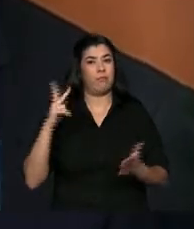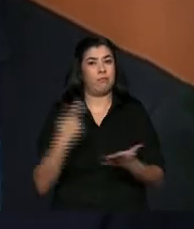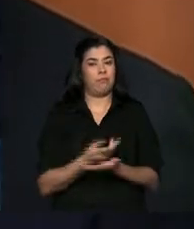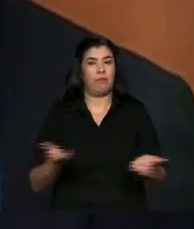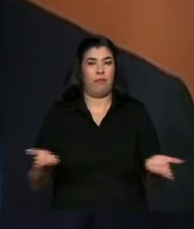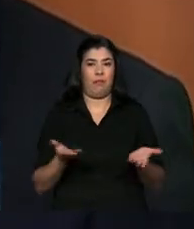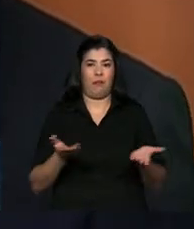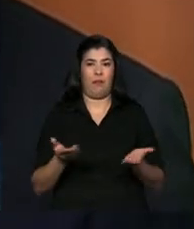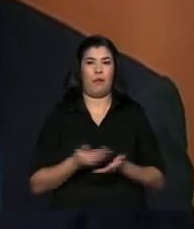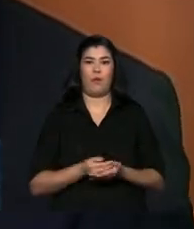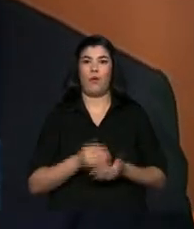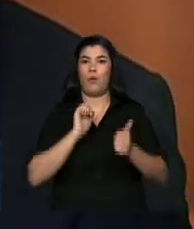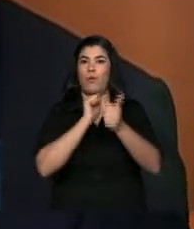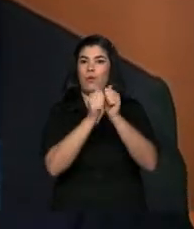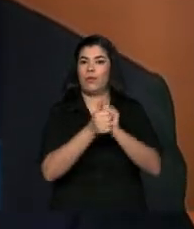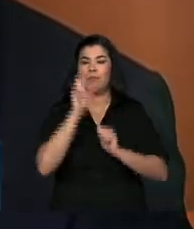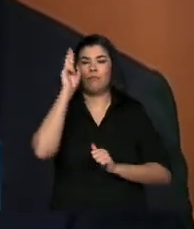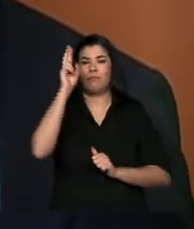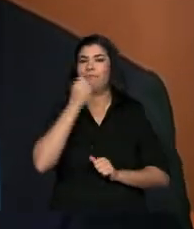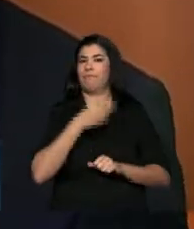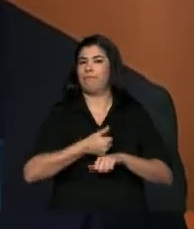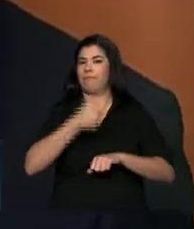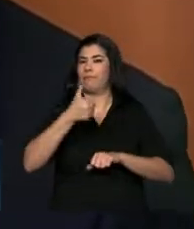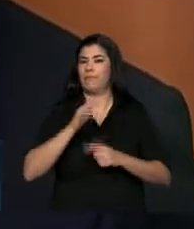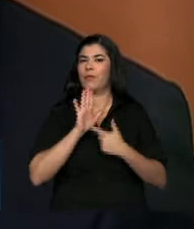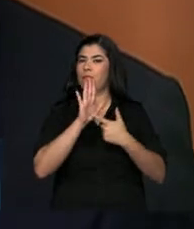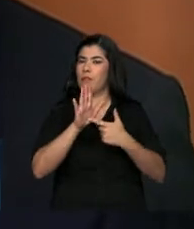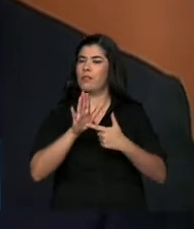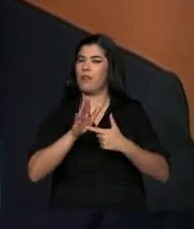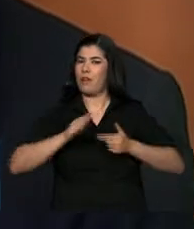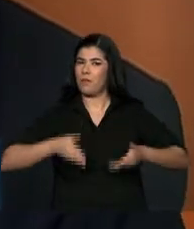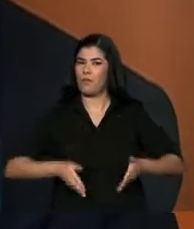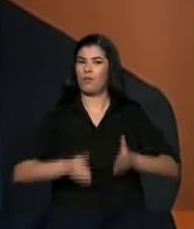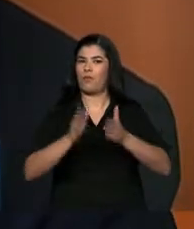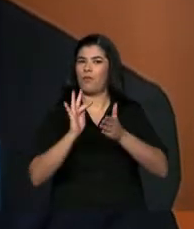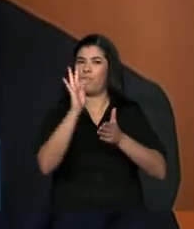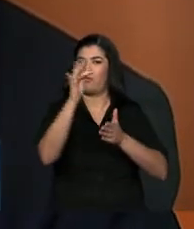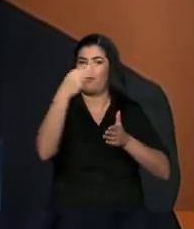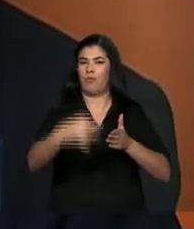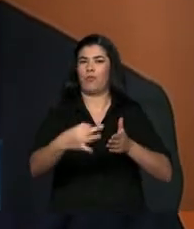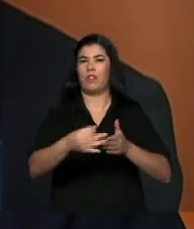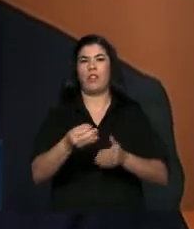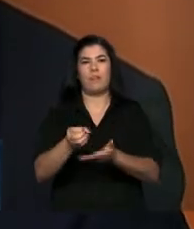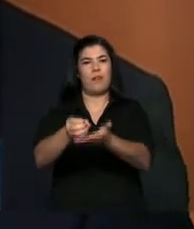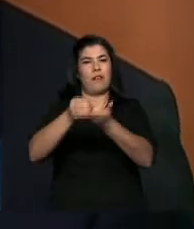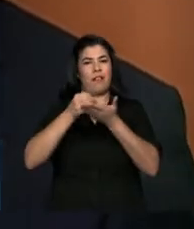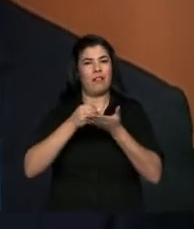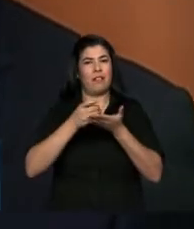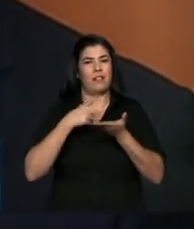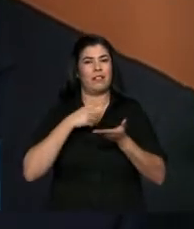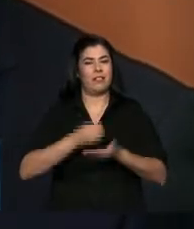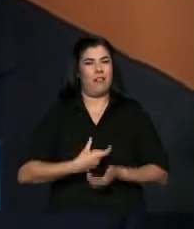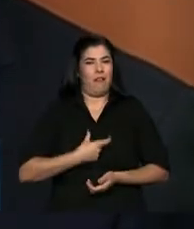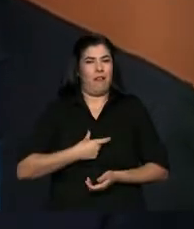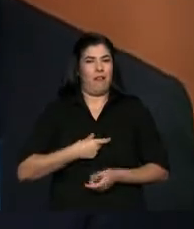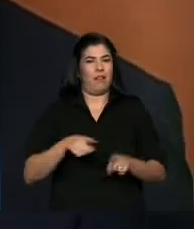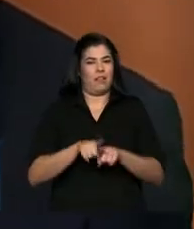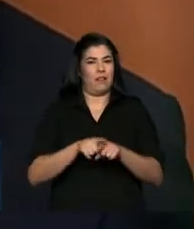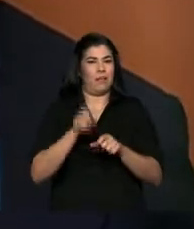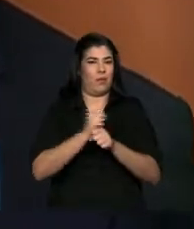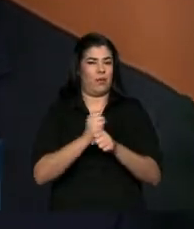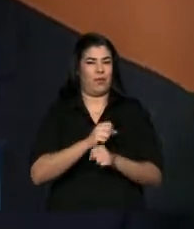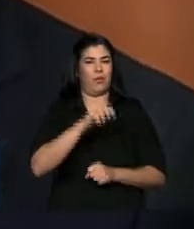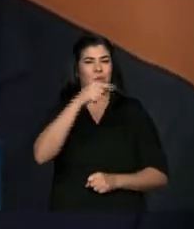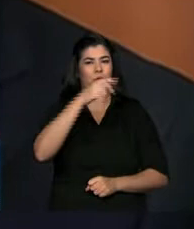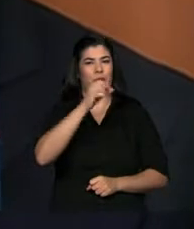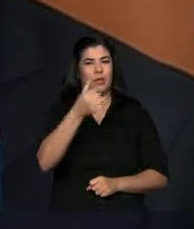excelente do esporte nacional e tudo indica que nós estamos no caminho certo para ganhar as medalhas que a gente precisa em 2016, para ficar entre os